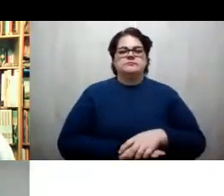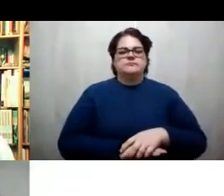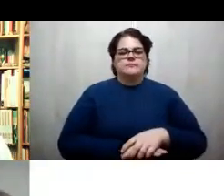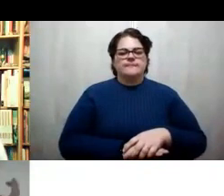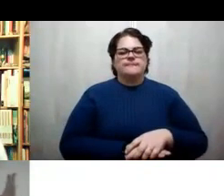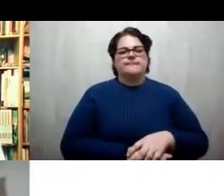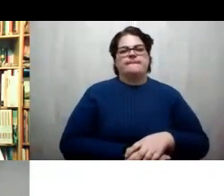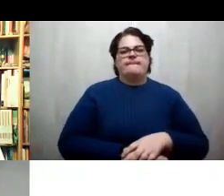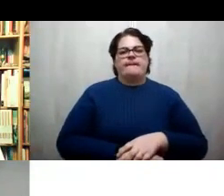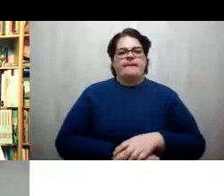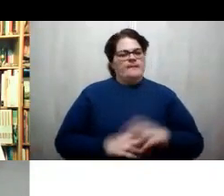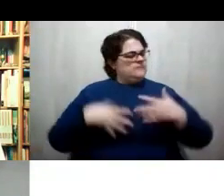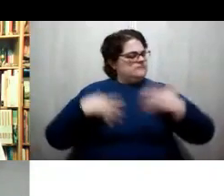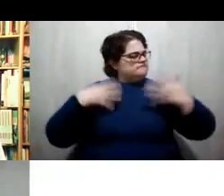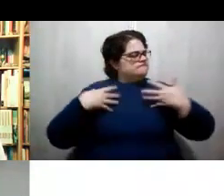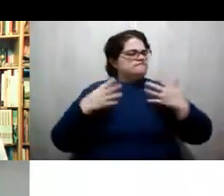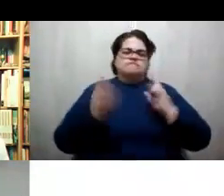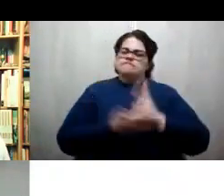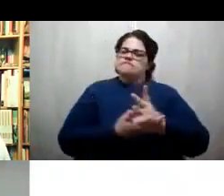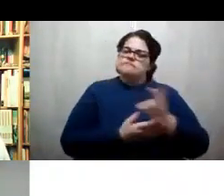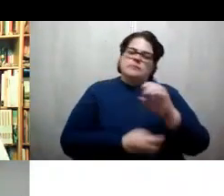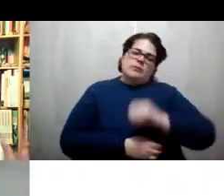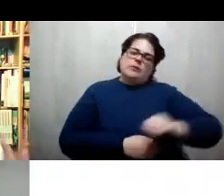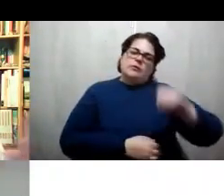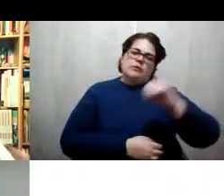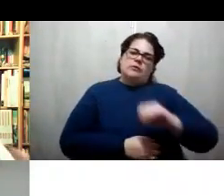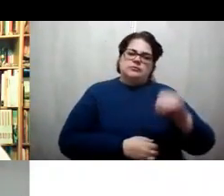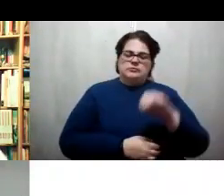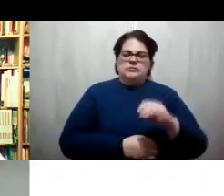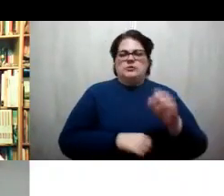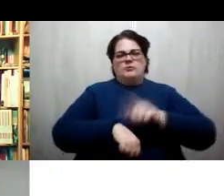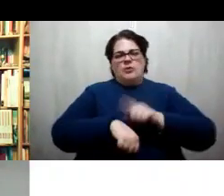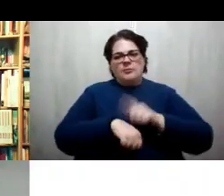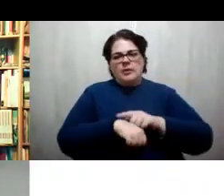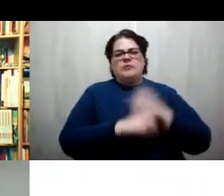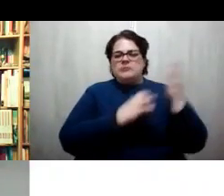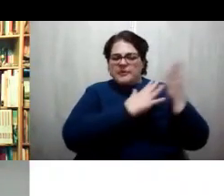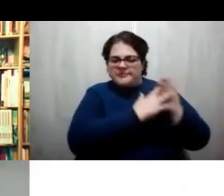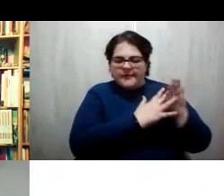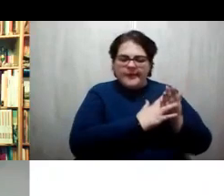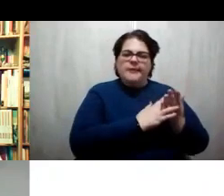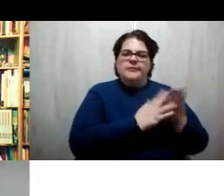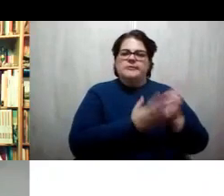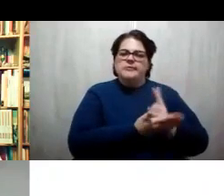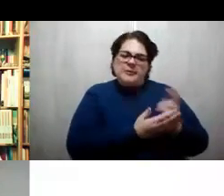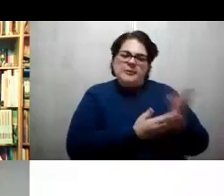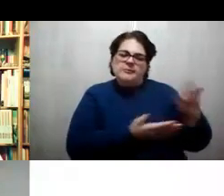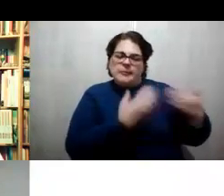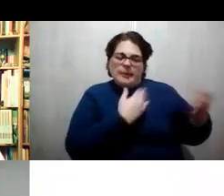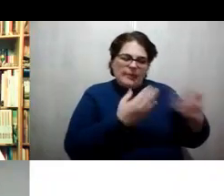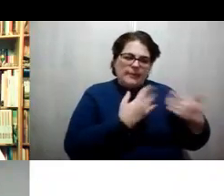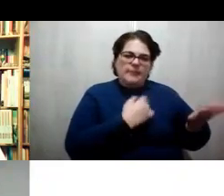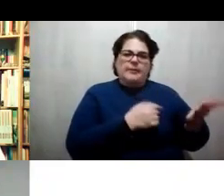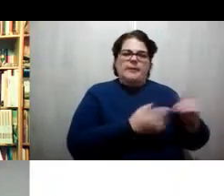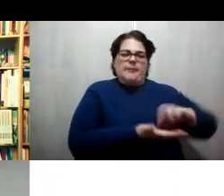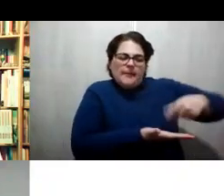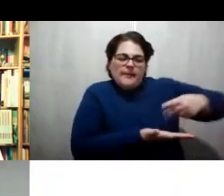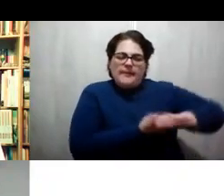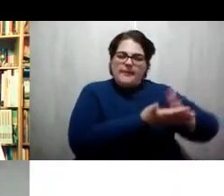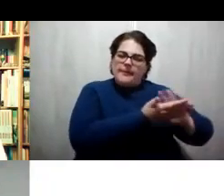É um astral fabuloso, viu? Então, a gente, no intervalo entre uma escola e outra, ainda dava tempo para dar uma sambadinha,